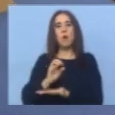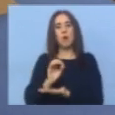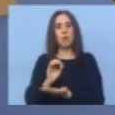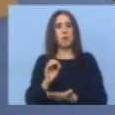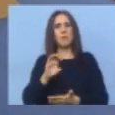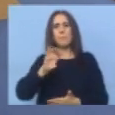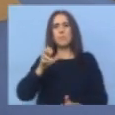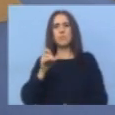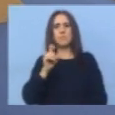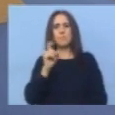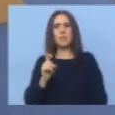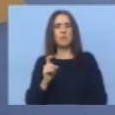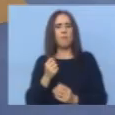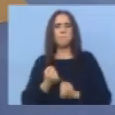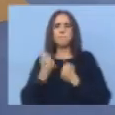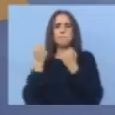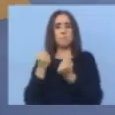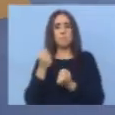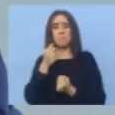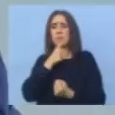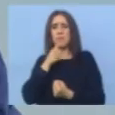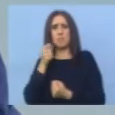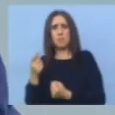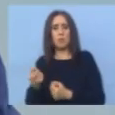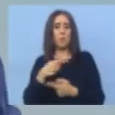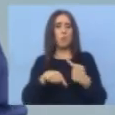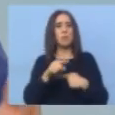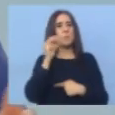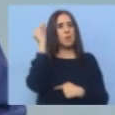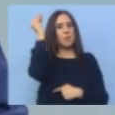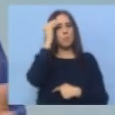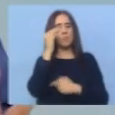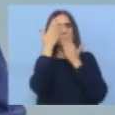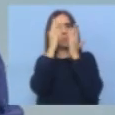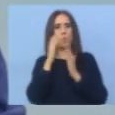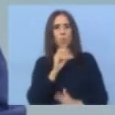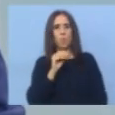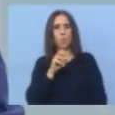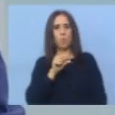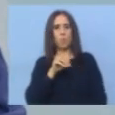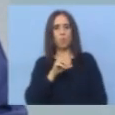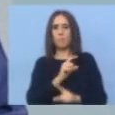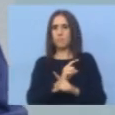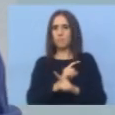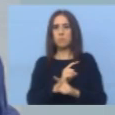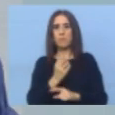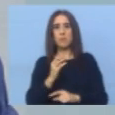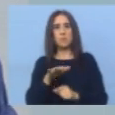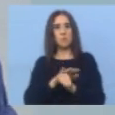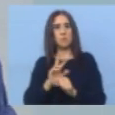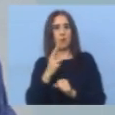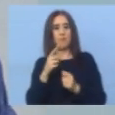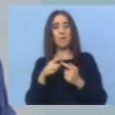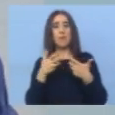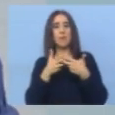para aquele país mártir. E o mesmo se passa na República Democrática do Congo, onde há duas situações. Há a situação de guerra permanente